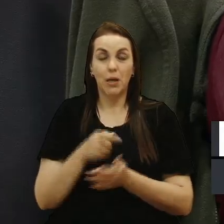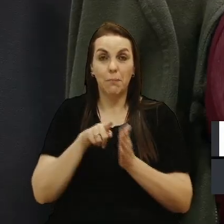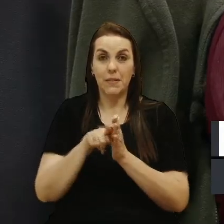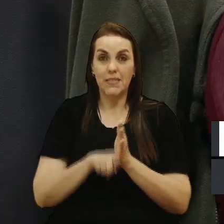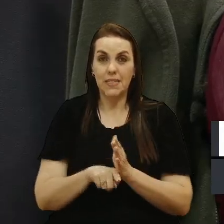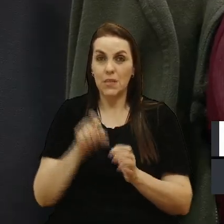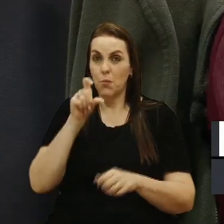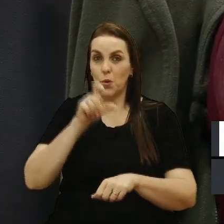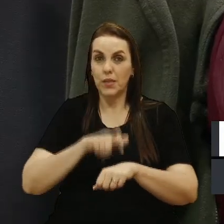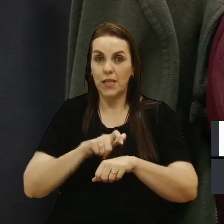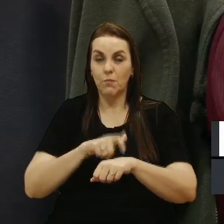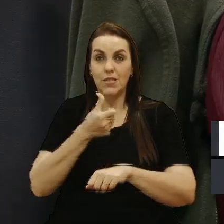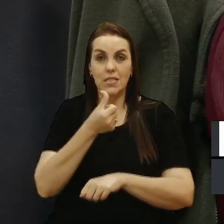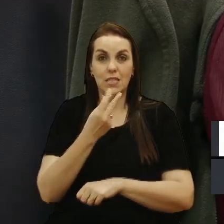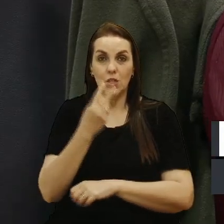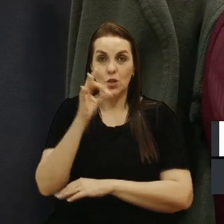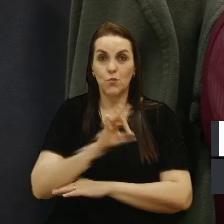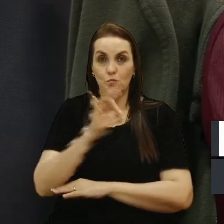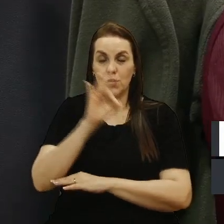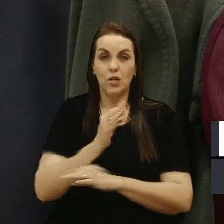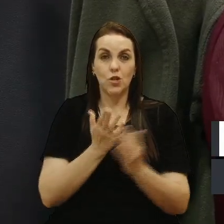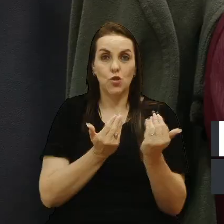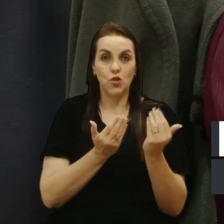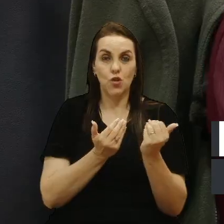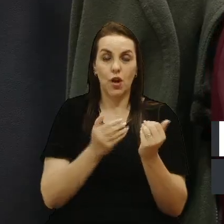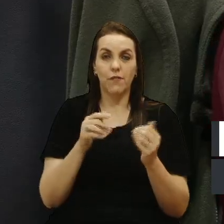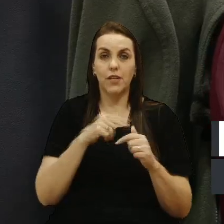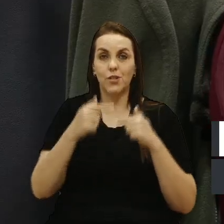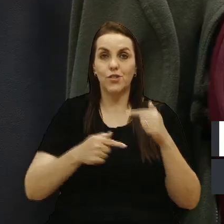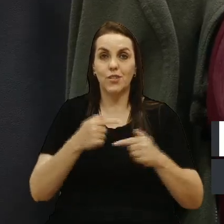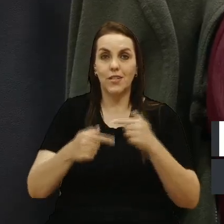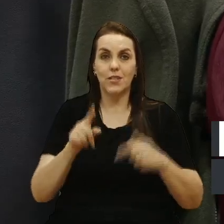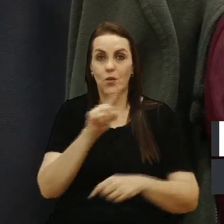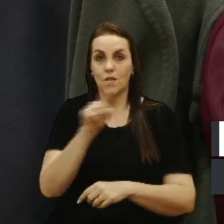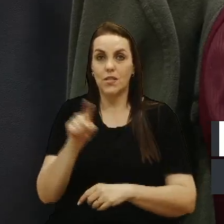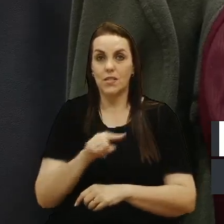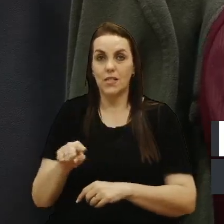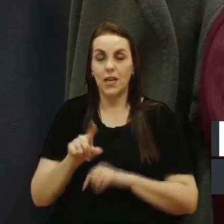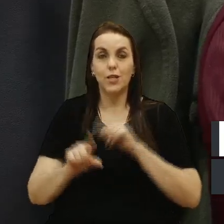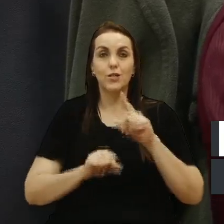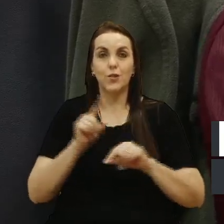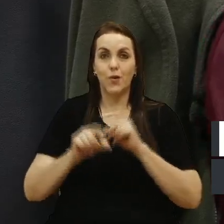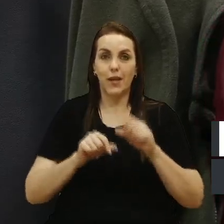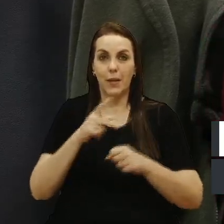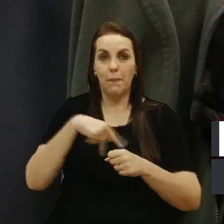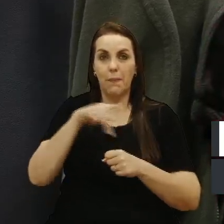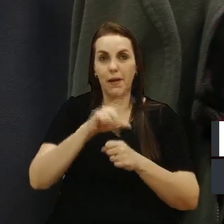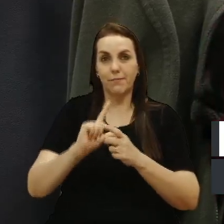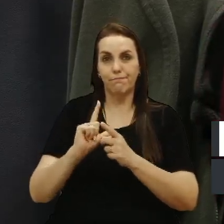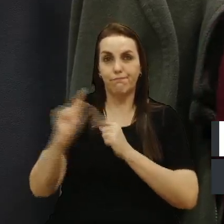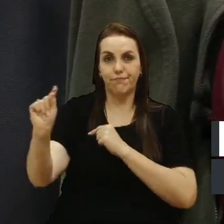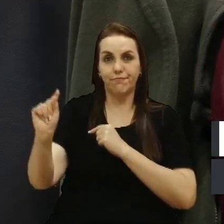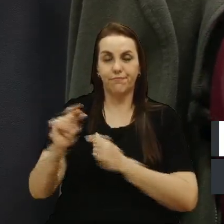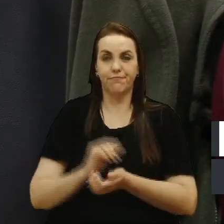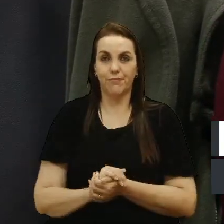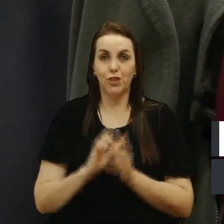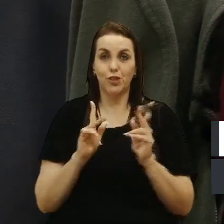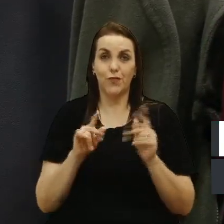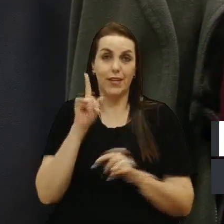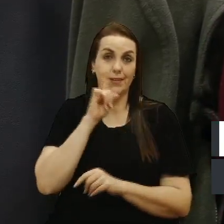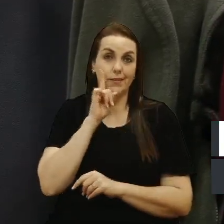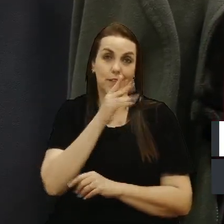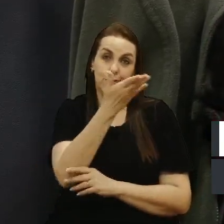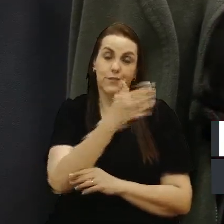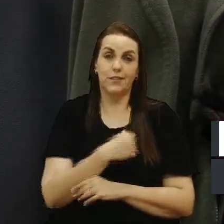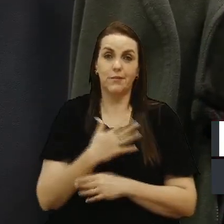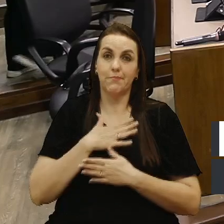agora, 62% dos jovens da geração Z escolheriam ir embora do país, diferente dos Estados Unidos. Então, contemplo e aqui meus sentimentos, conta com